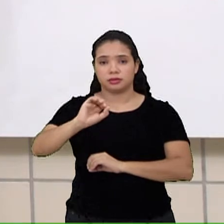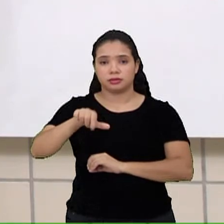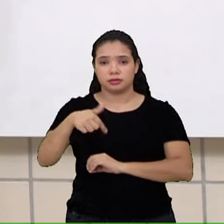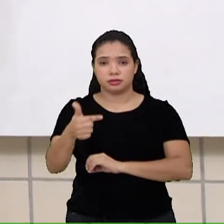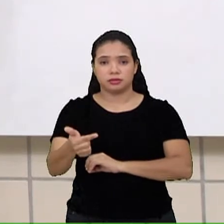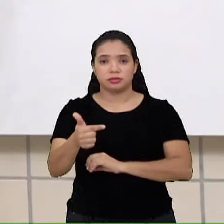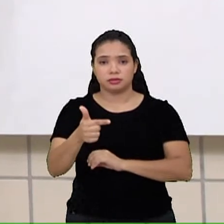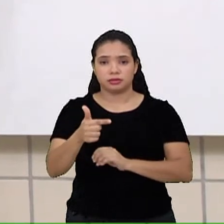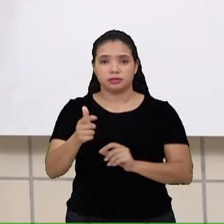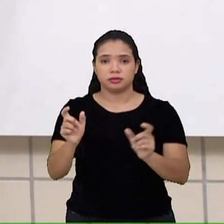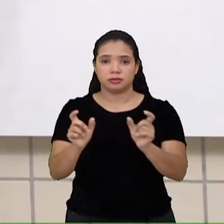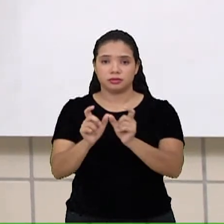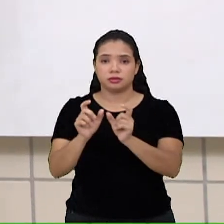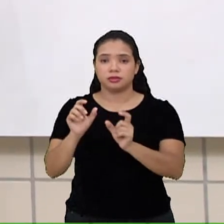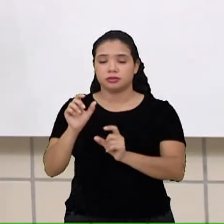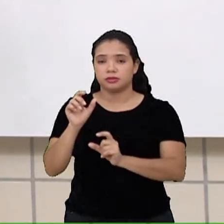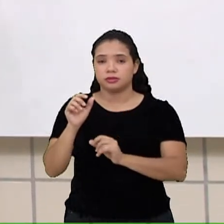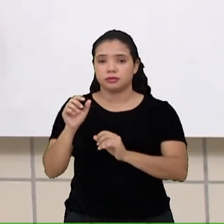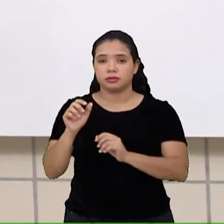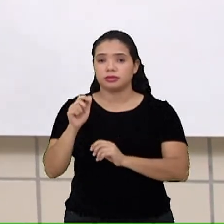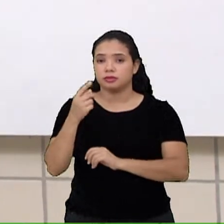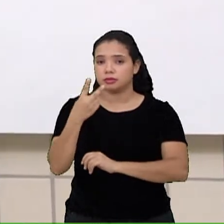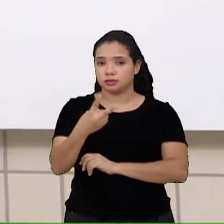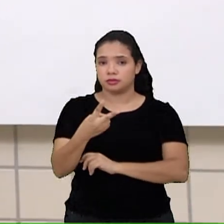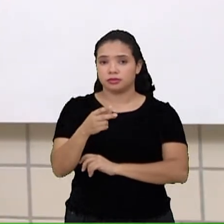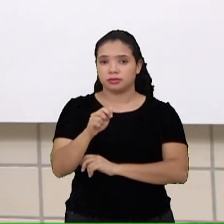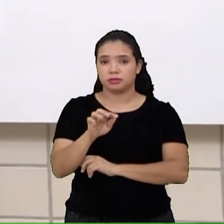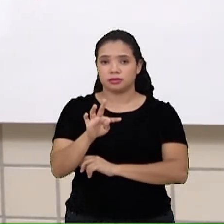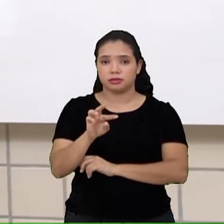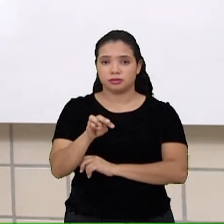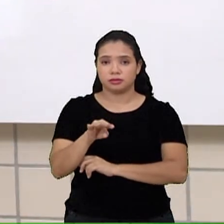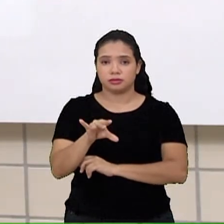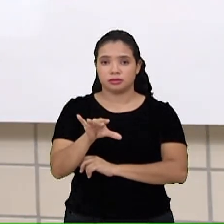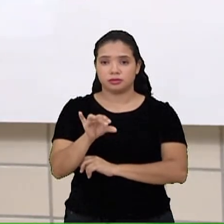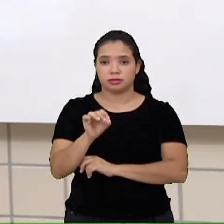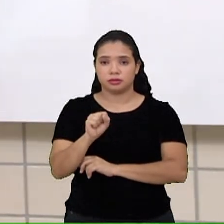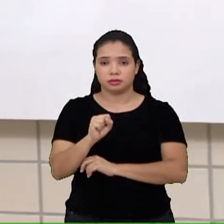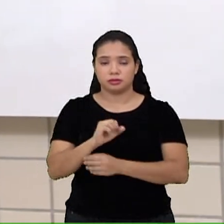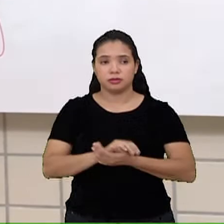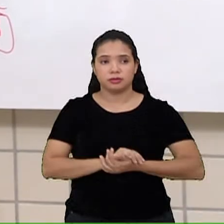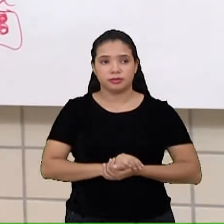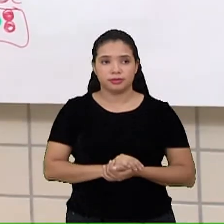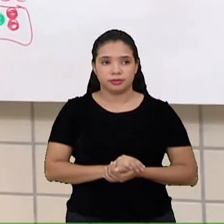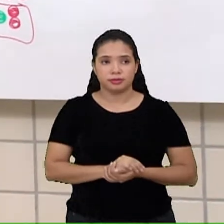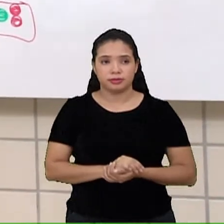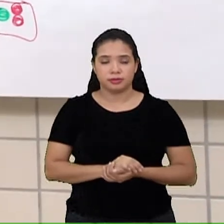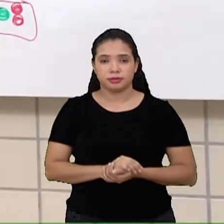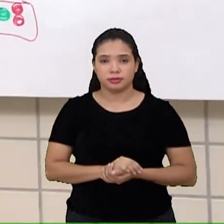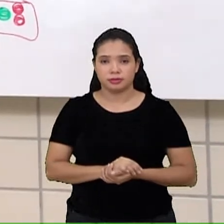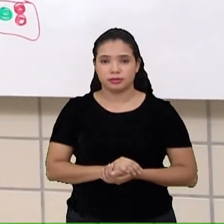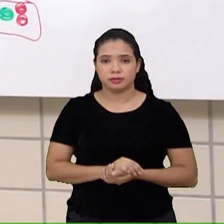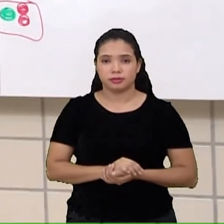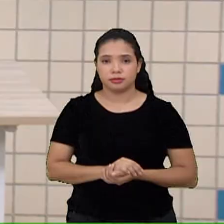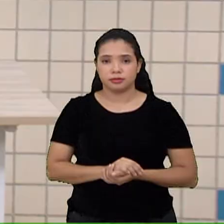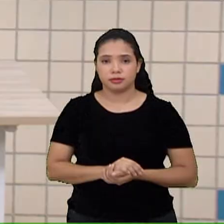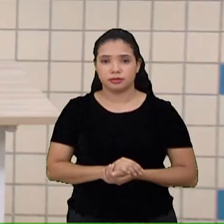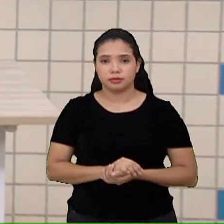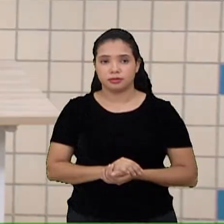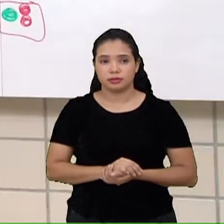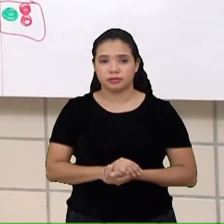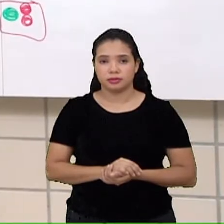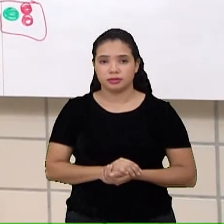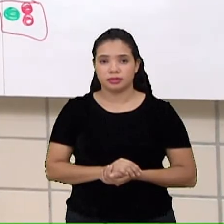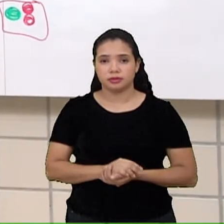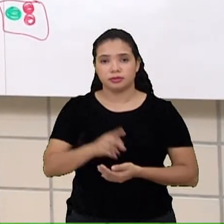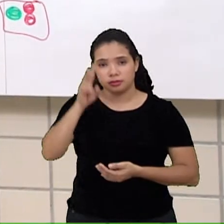átomos, certo? 2 átomos bonitinhos ali, tá bom? Bora lá, galera.